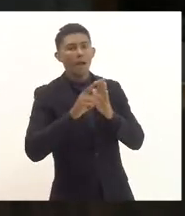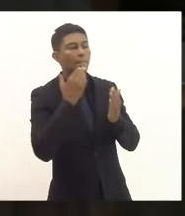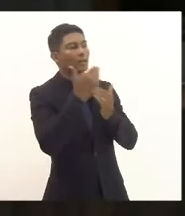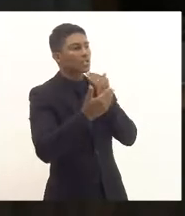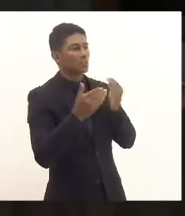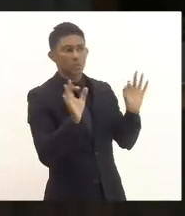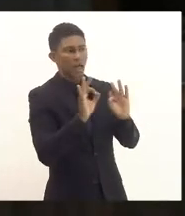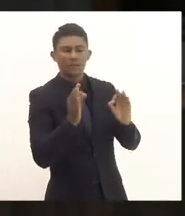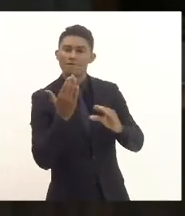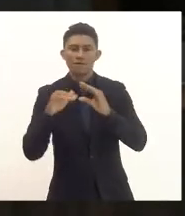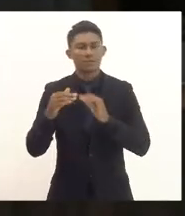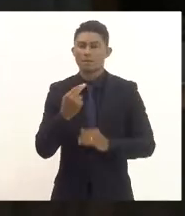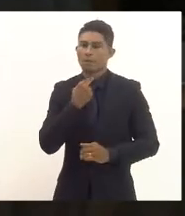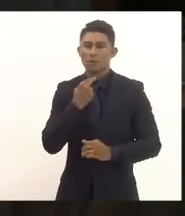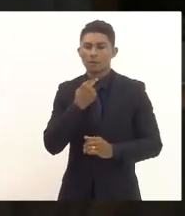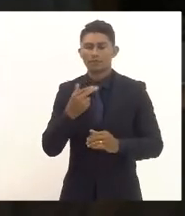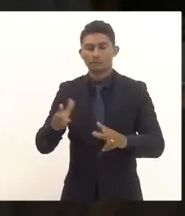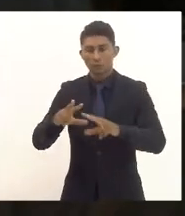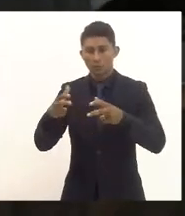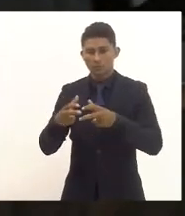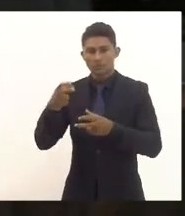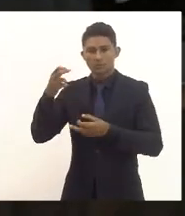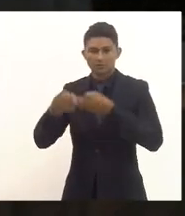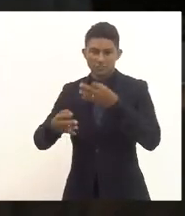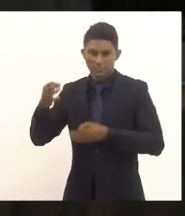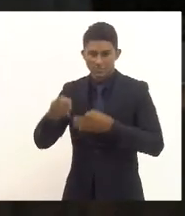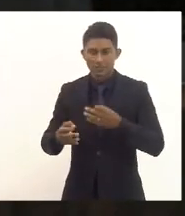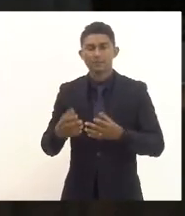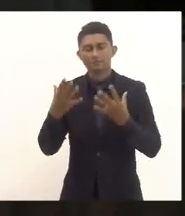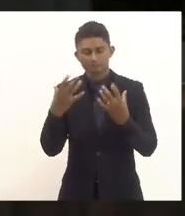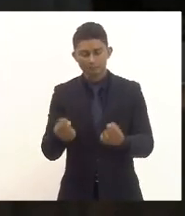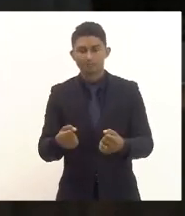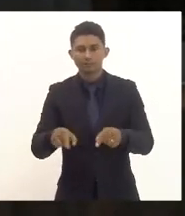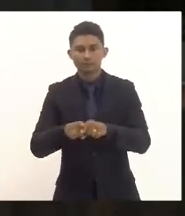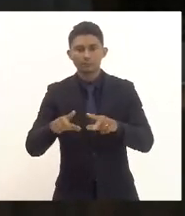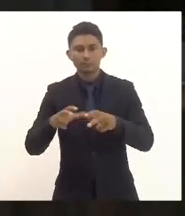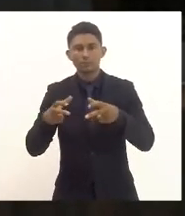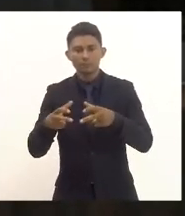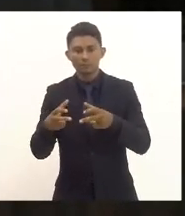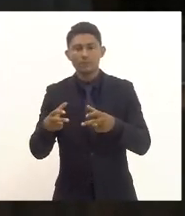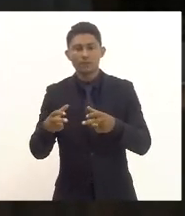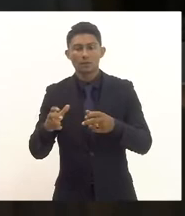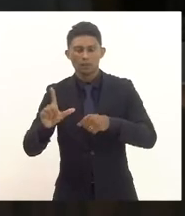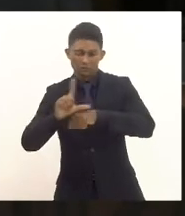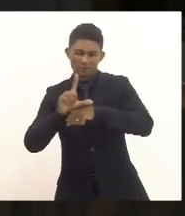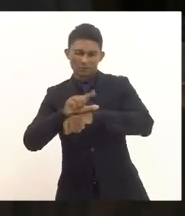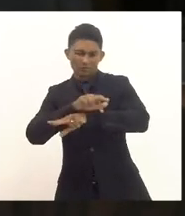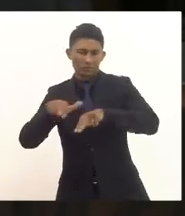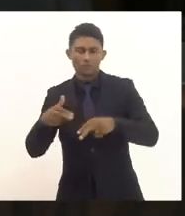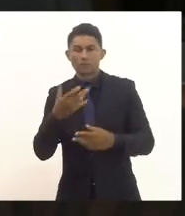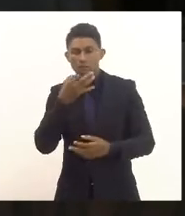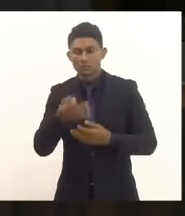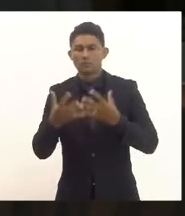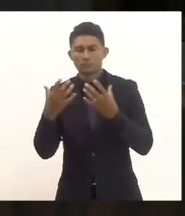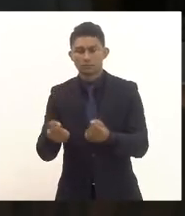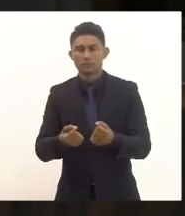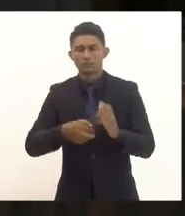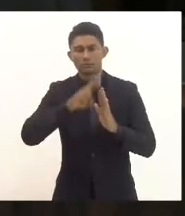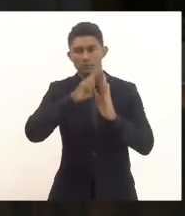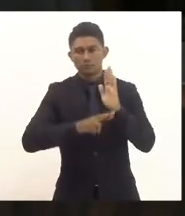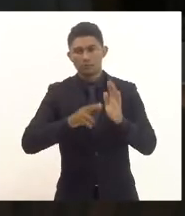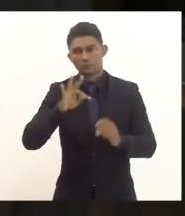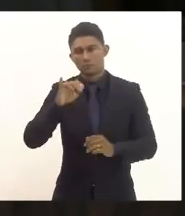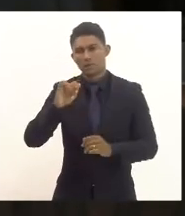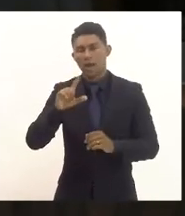Janeiro para está com a missão de condição de pela condicionalidade defesa do consumidor favoráveis economia dos começa favorável relator deputado Jorge Felipe Neto